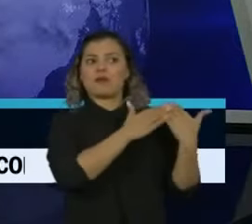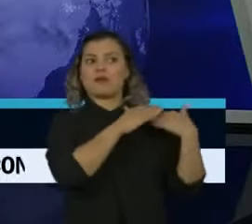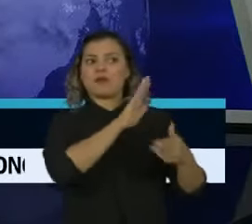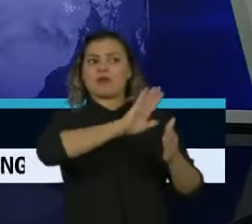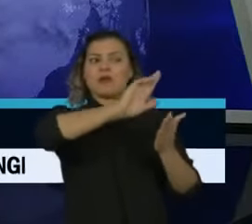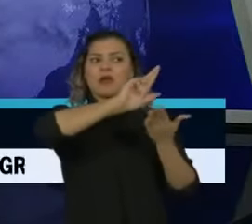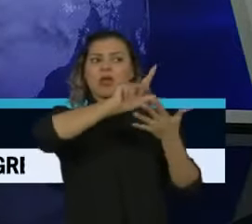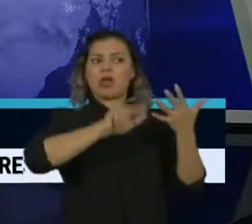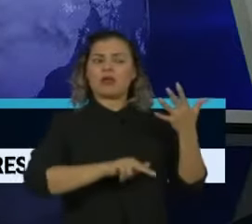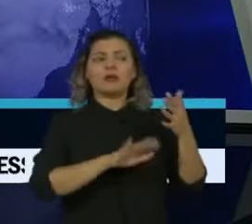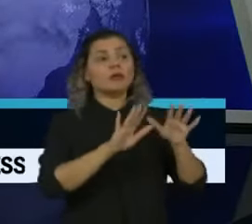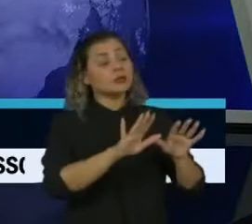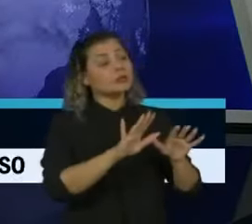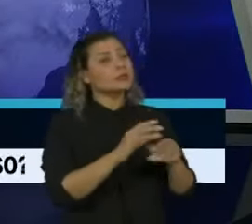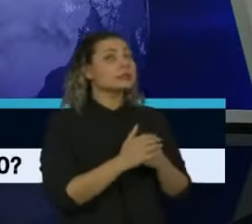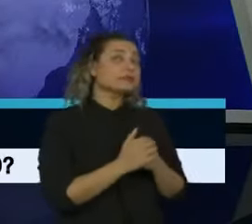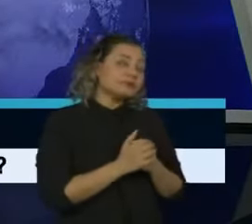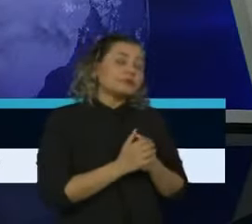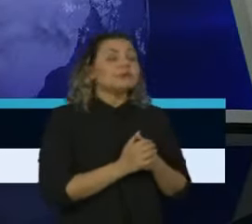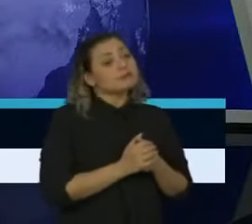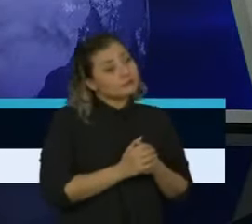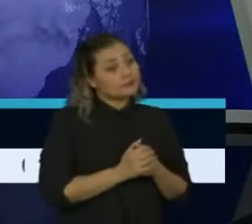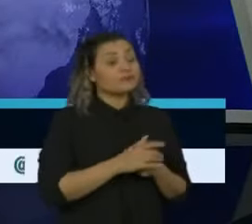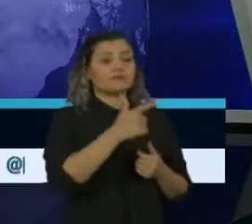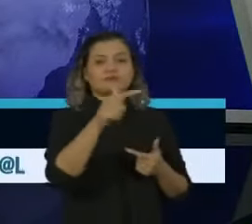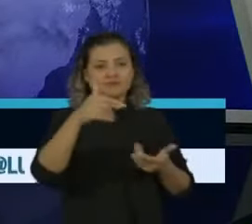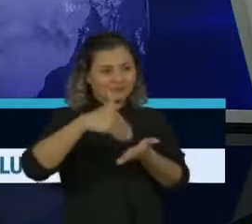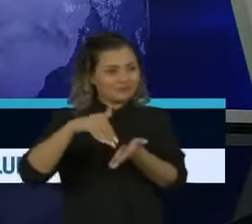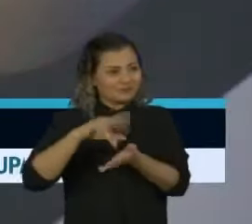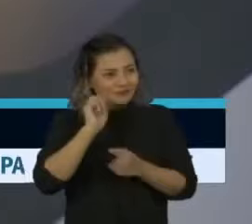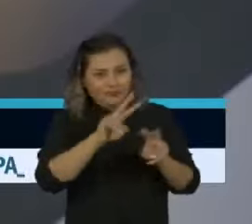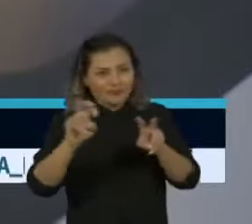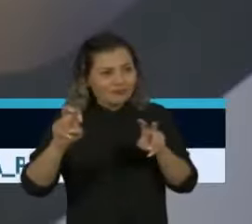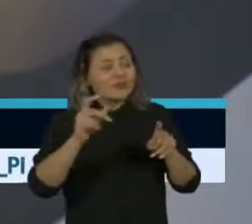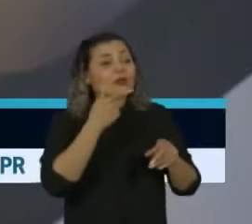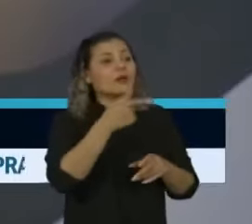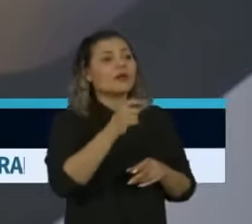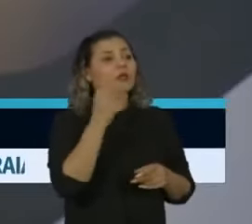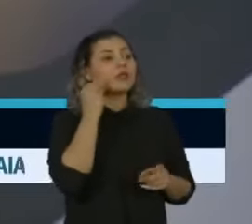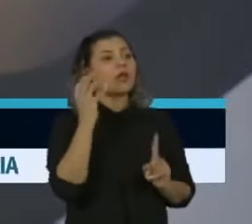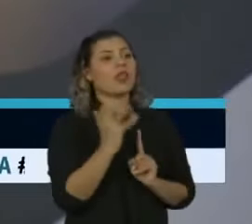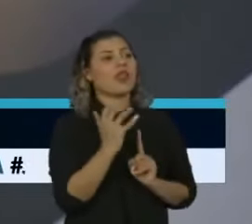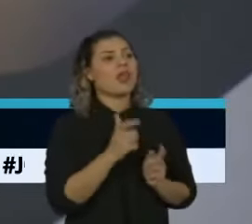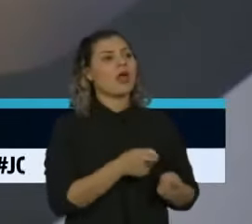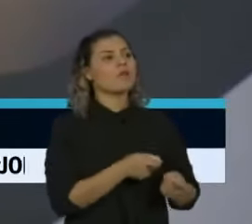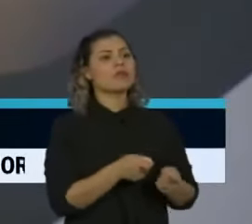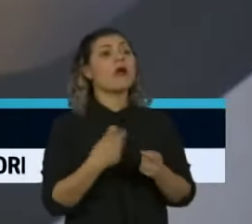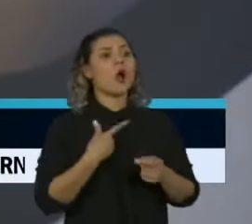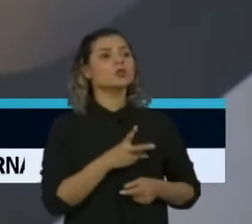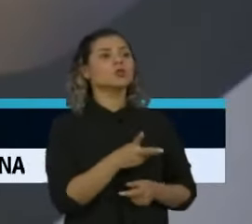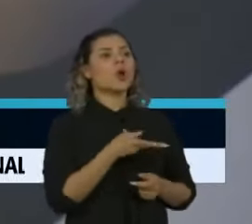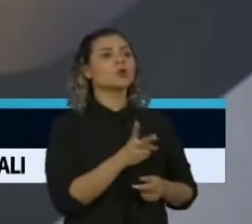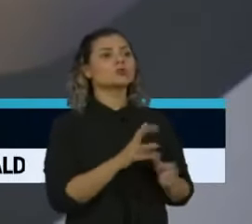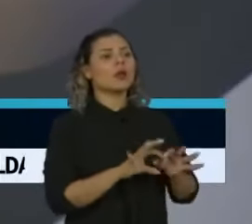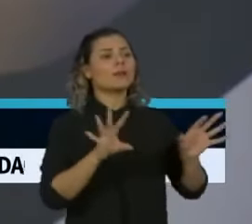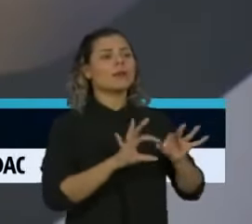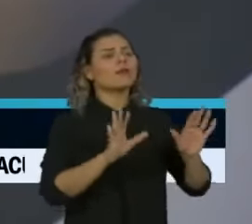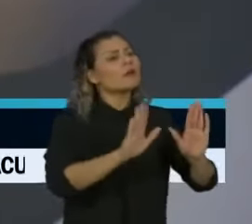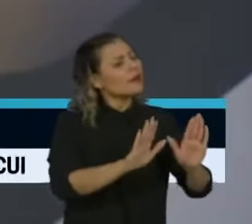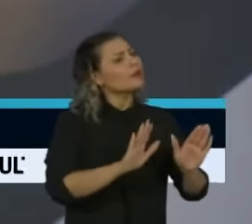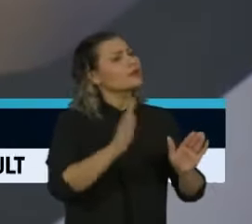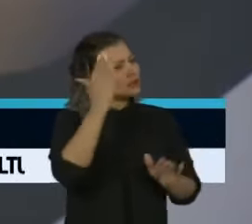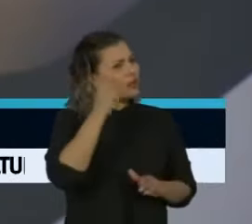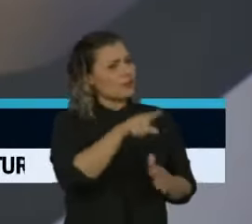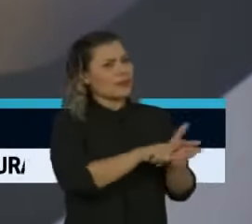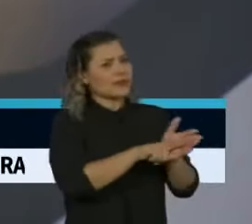saiu Salim Matar e o outro secretário, ele tentando fazer uma pressão para manter essa agenda liberal. Mas a gente sabe que depois